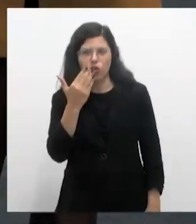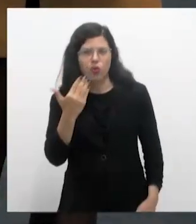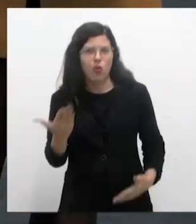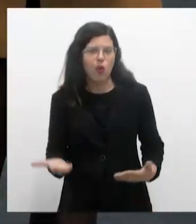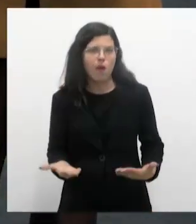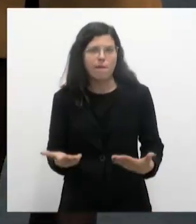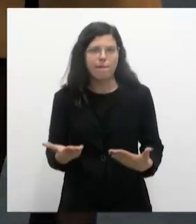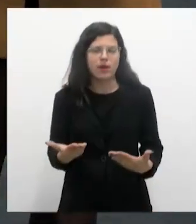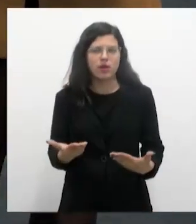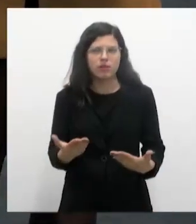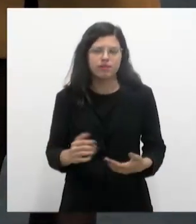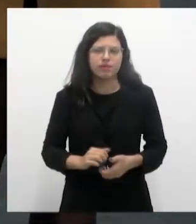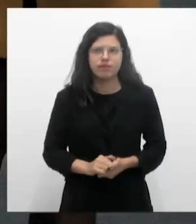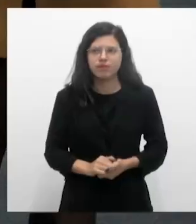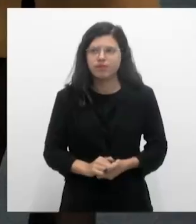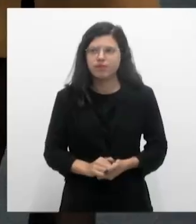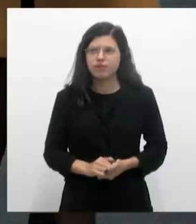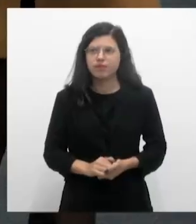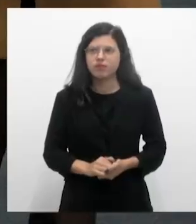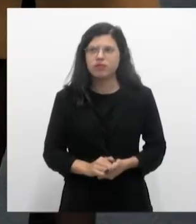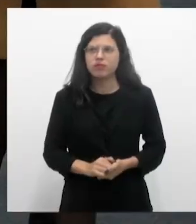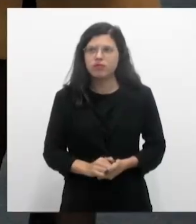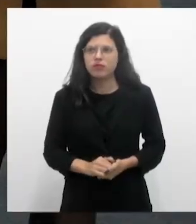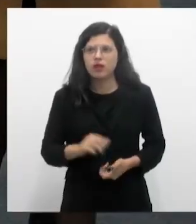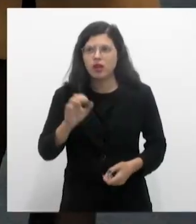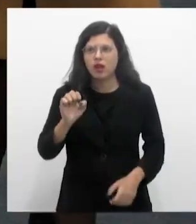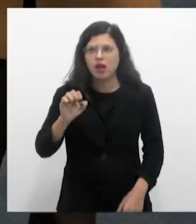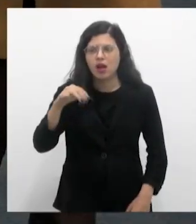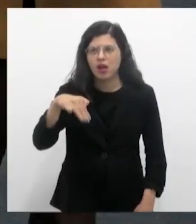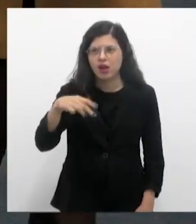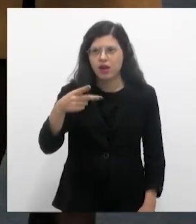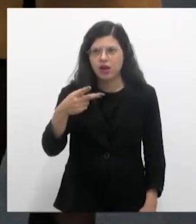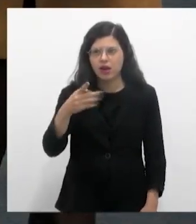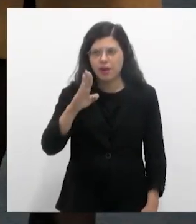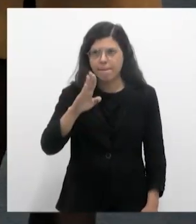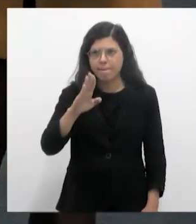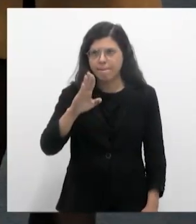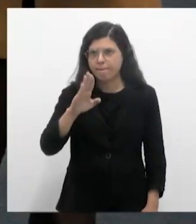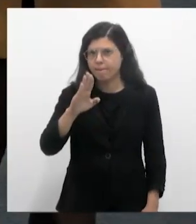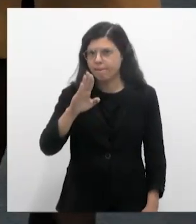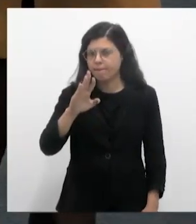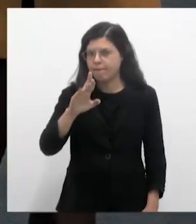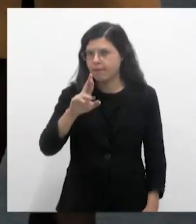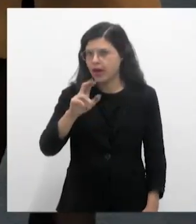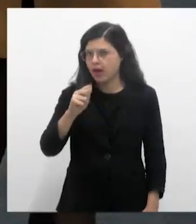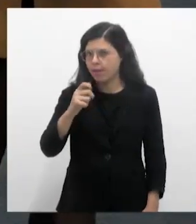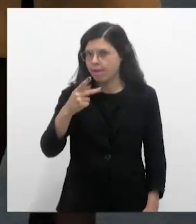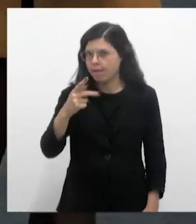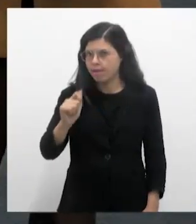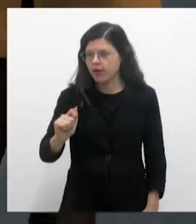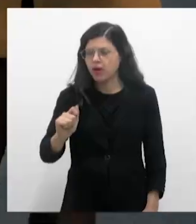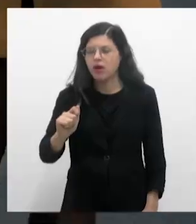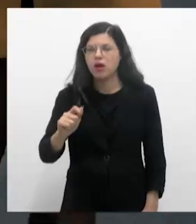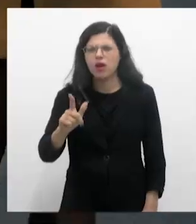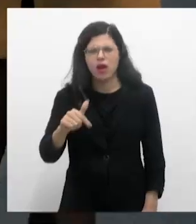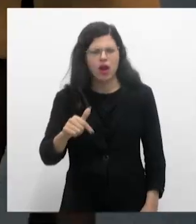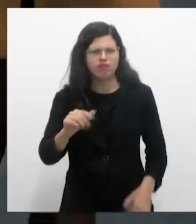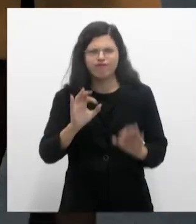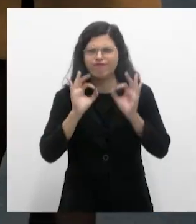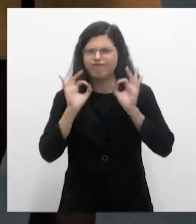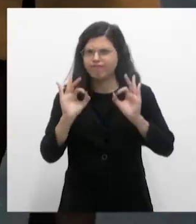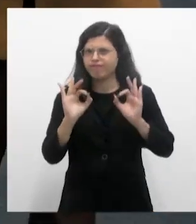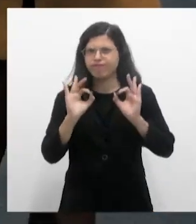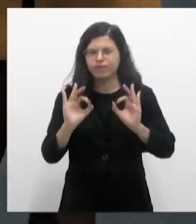assim sucessivamente. Então, a Embrapa é top de linha. É uma empresa maravilhosa, é uma das responsáveis pelo